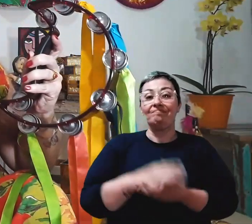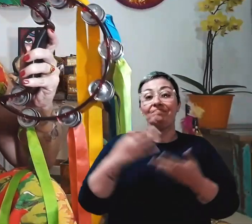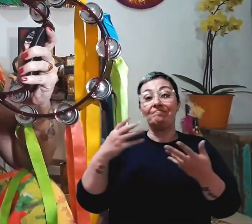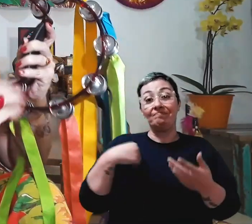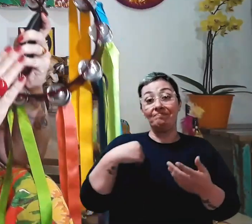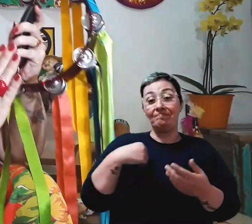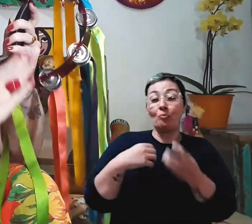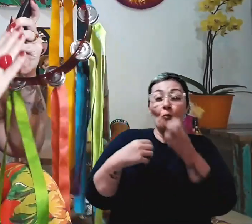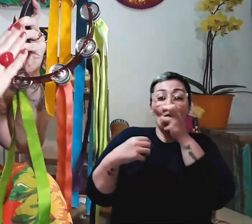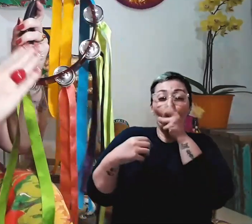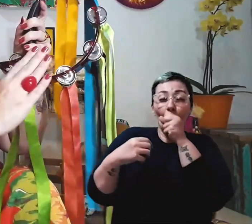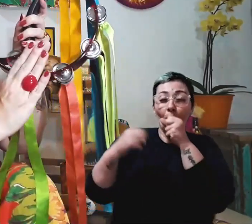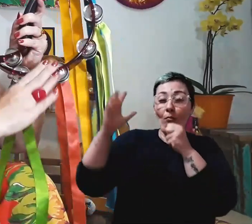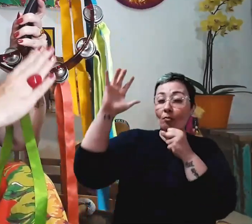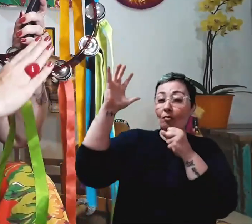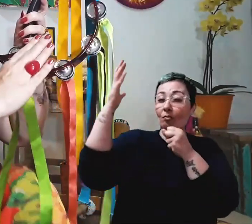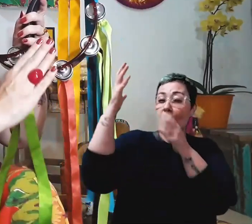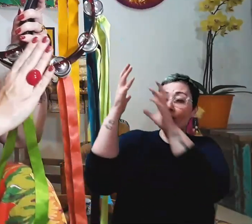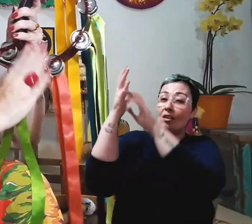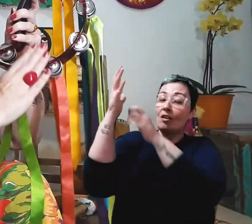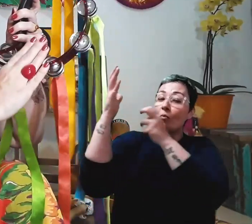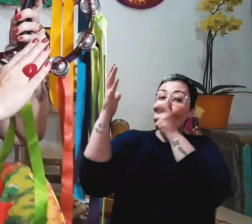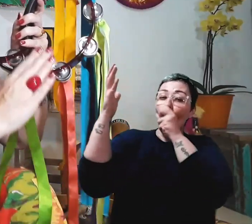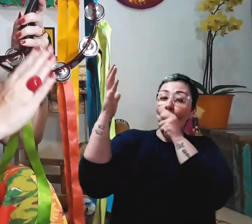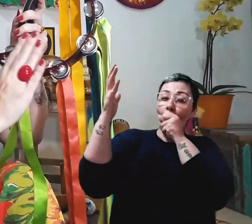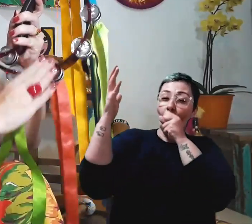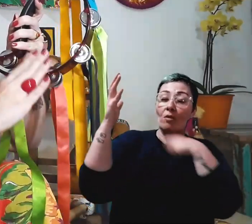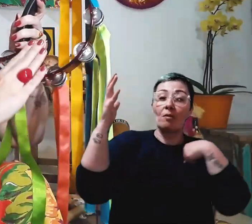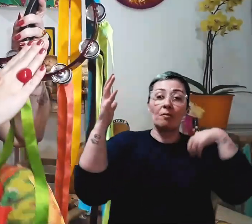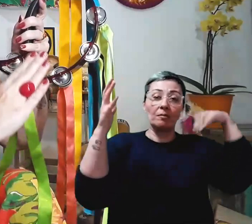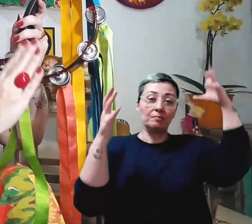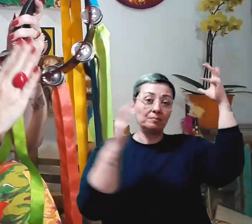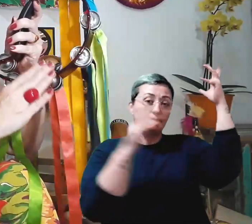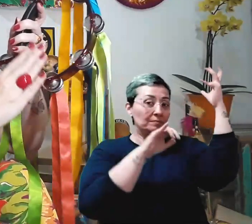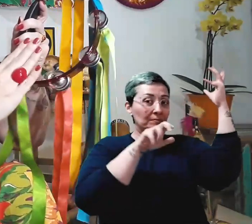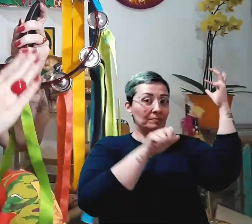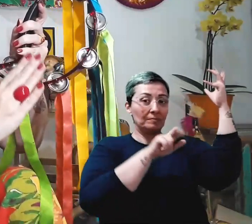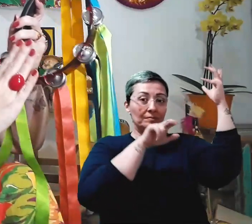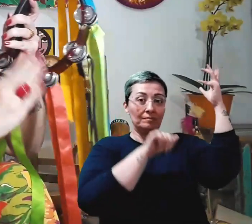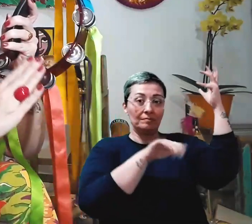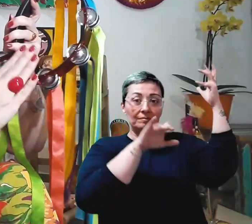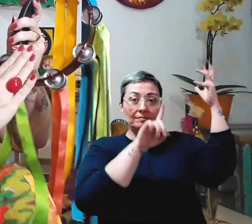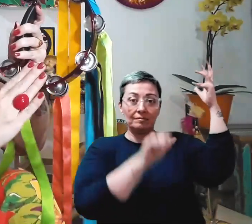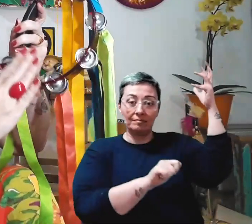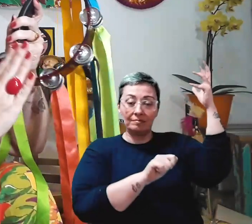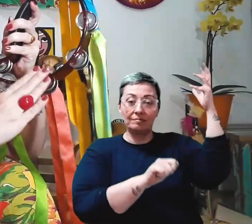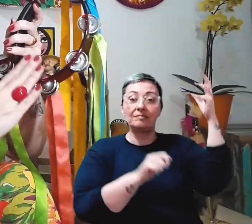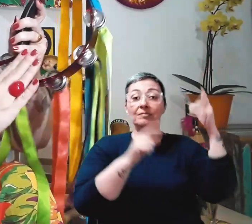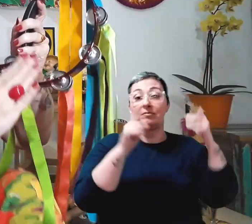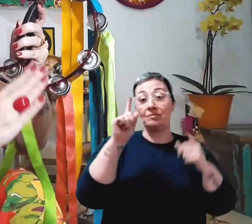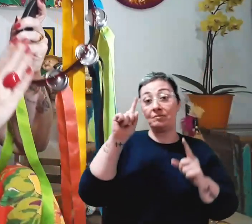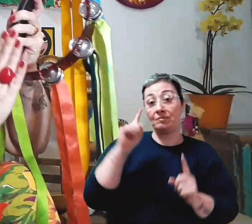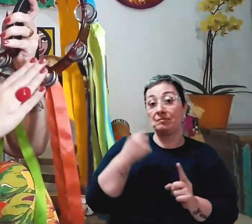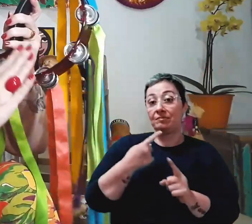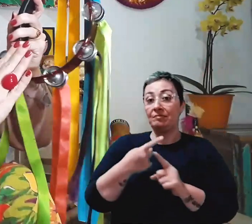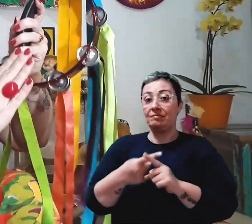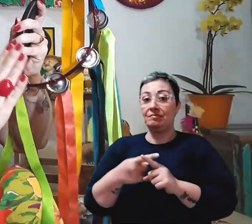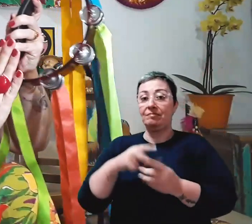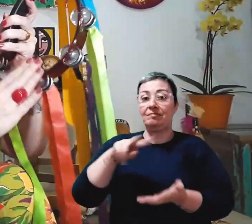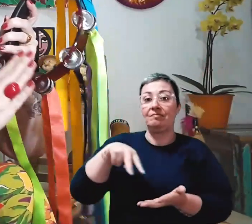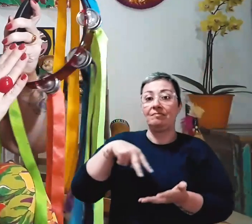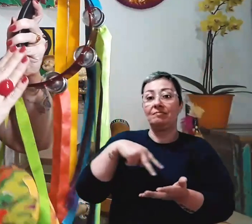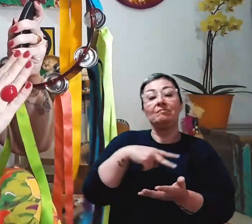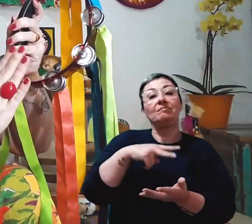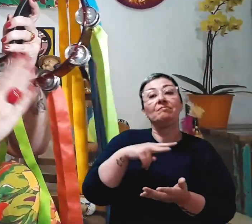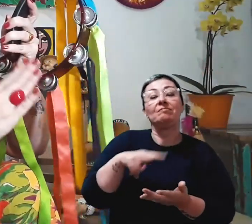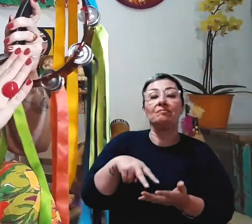Meu limão, meu limoeiro, meu pé de jacaranda, uma